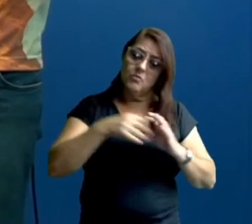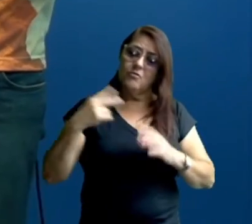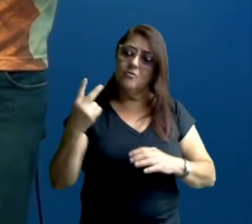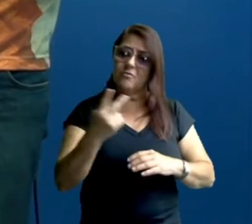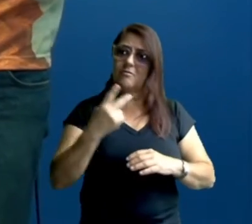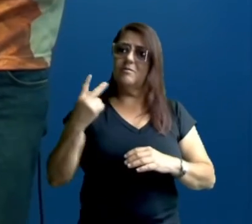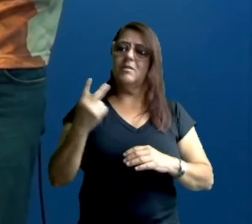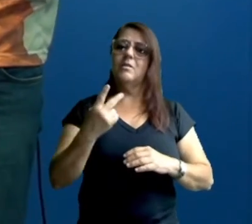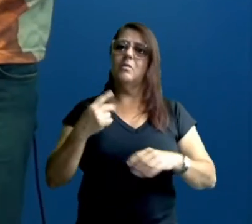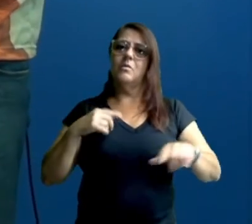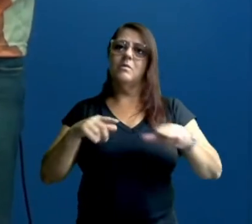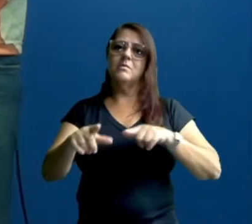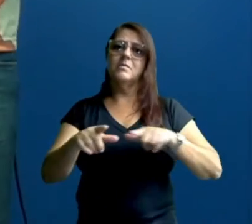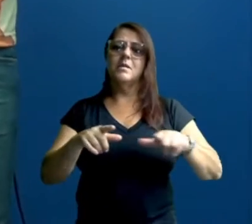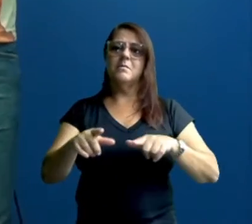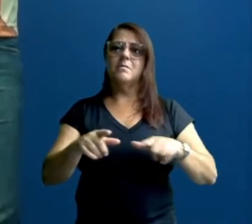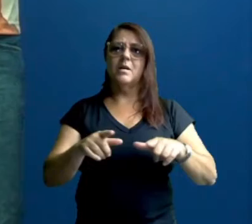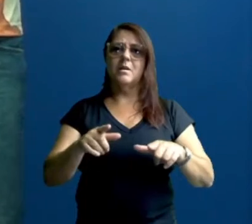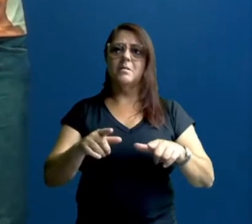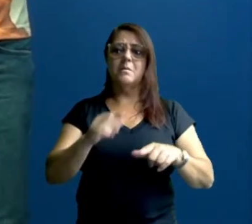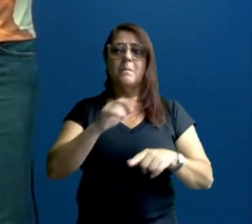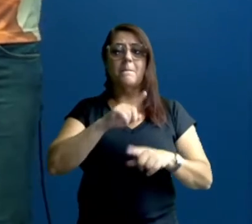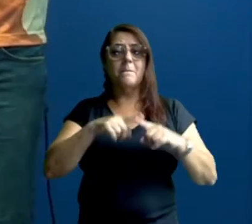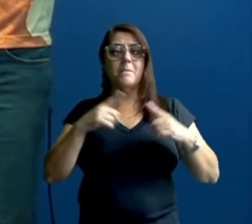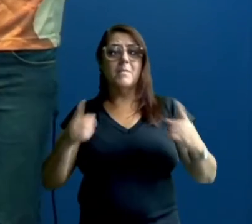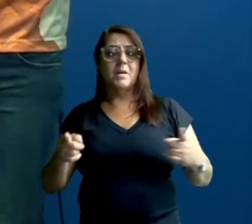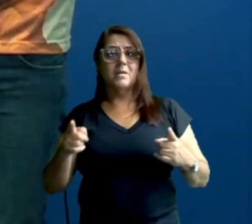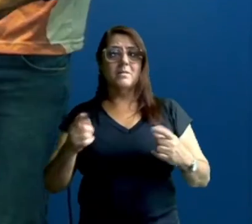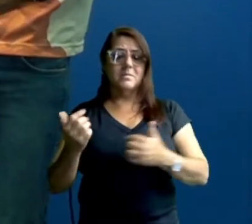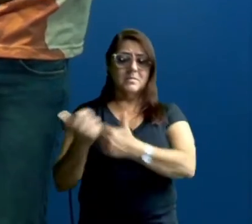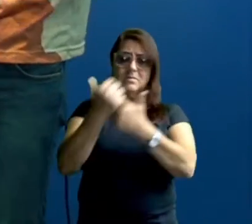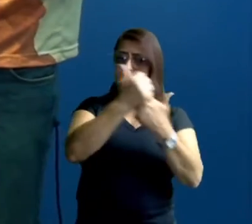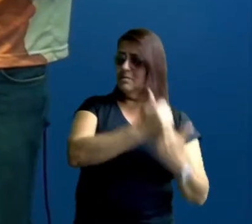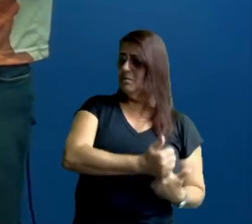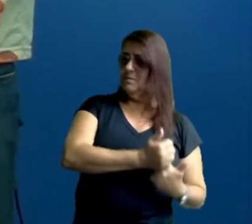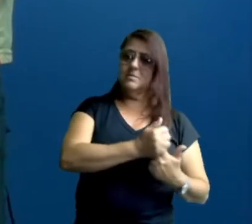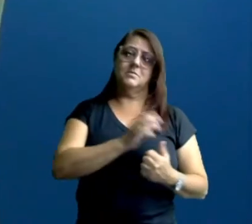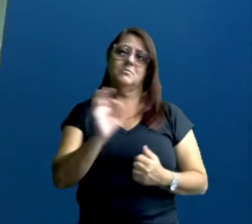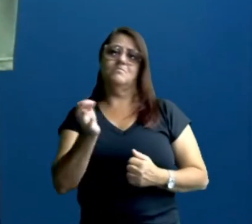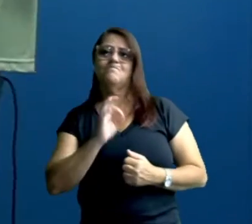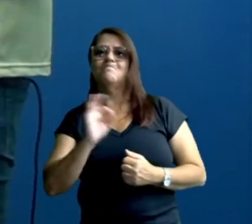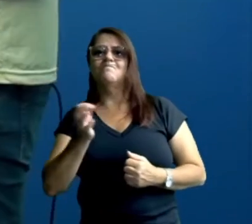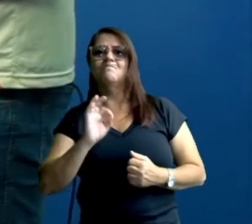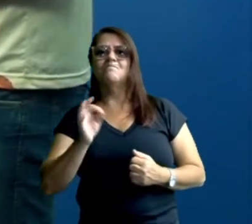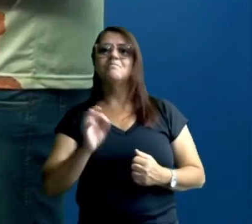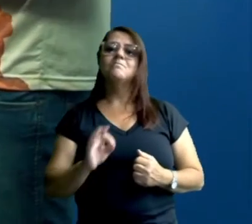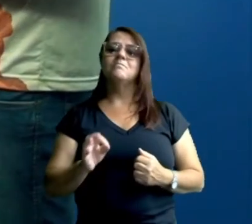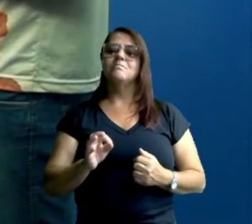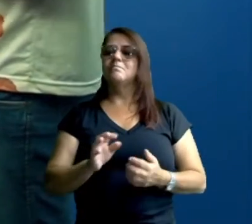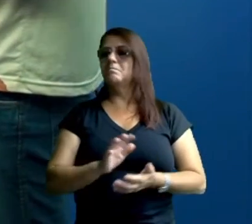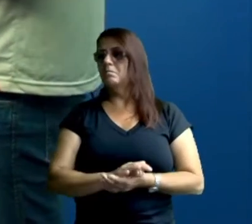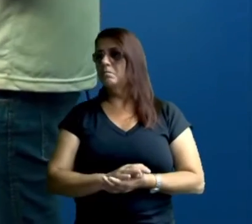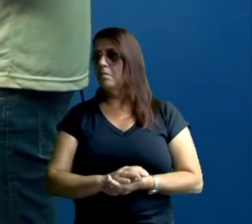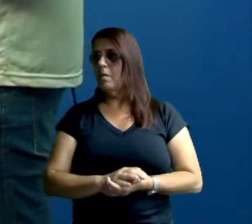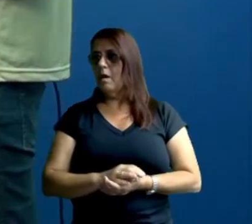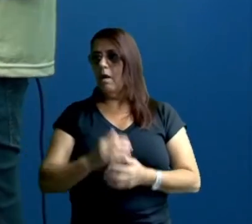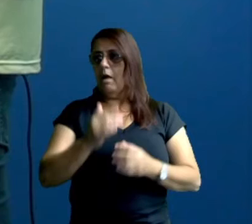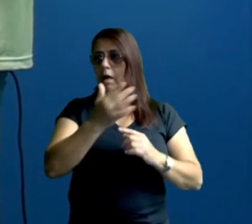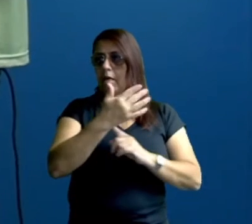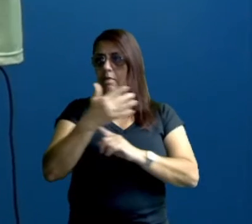valor ao nosso trabalho, mas eles jamais irão substituir o trabalho do professor.